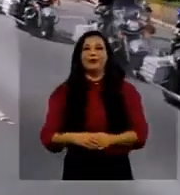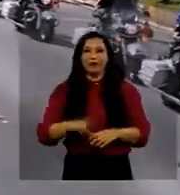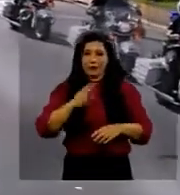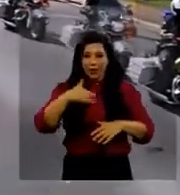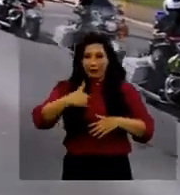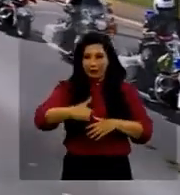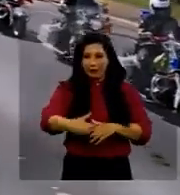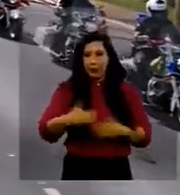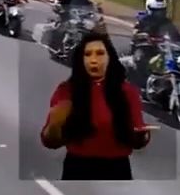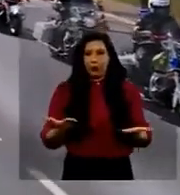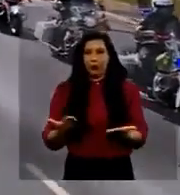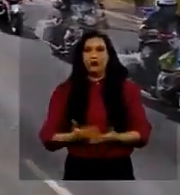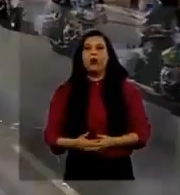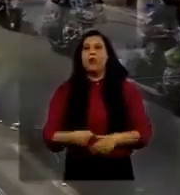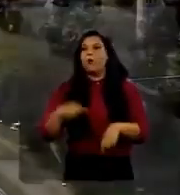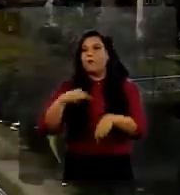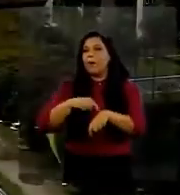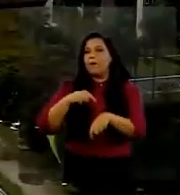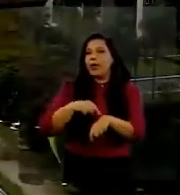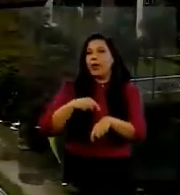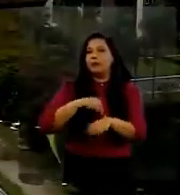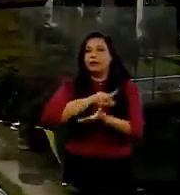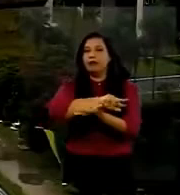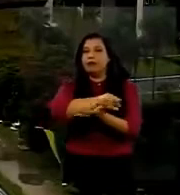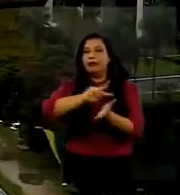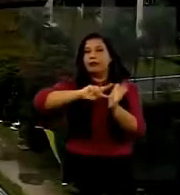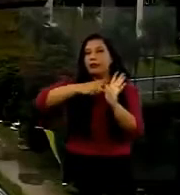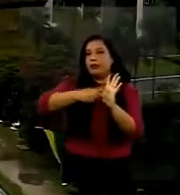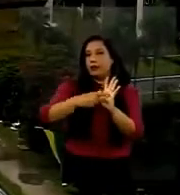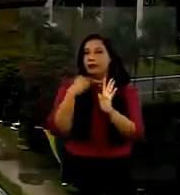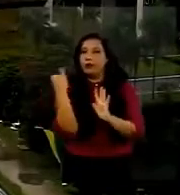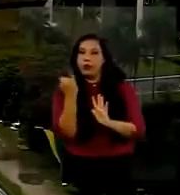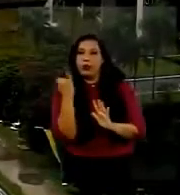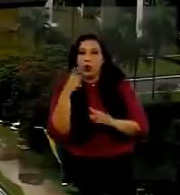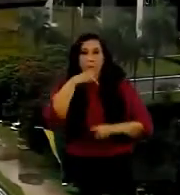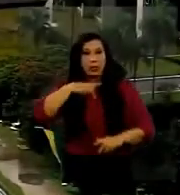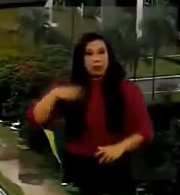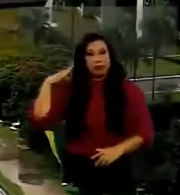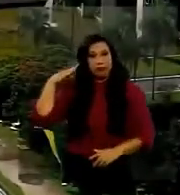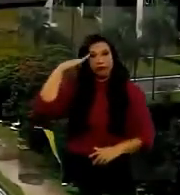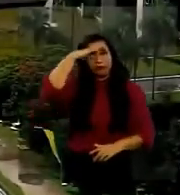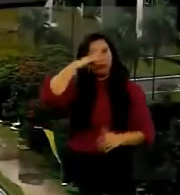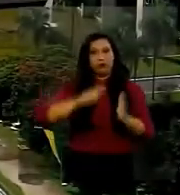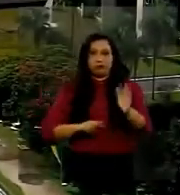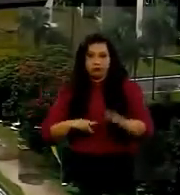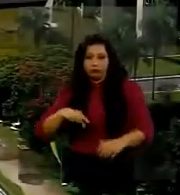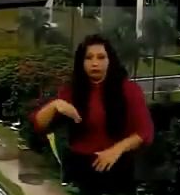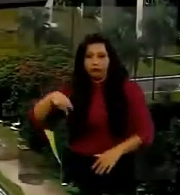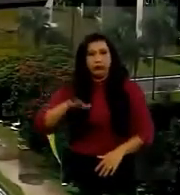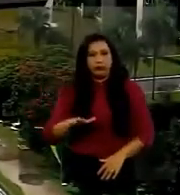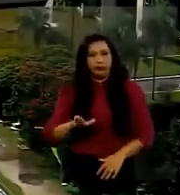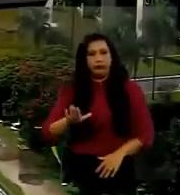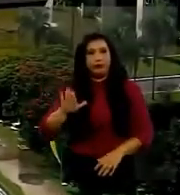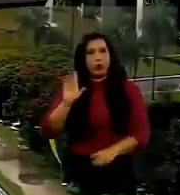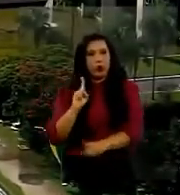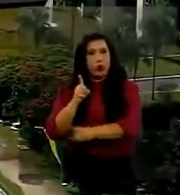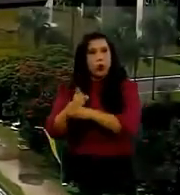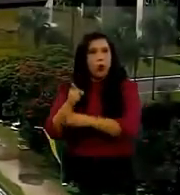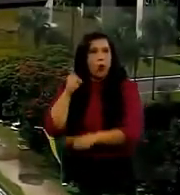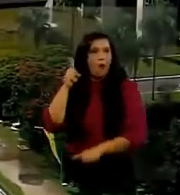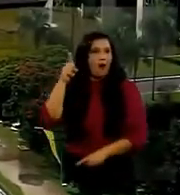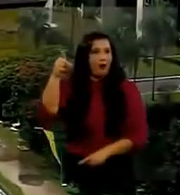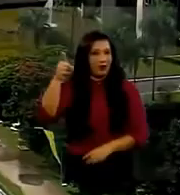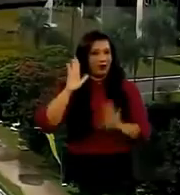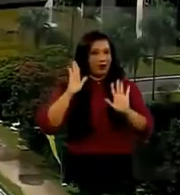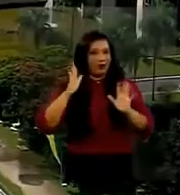Itamaraty hoje, né, Paulo? Que são momentos de várias simbologias. O presidente eleito sobe a rampa do Palácio do Planalto, encontra